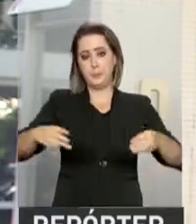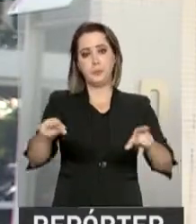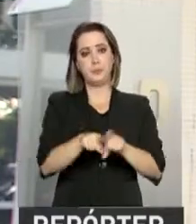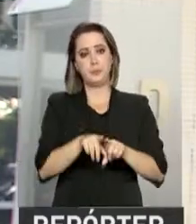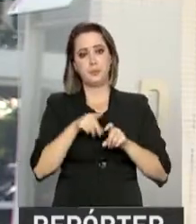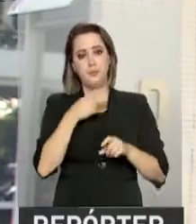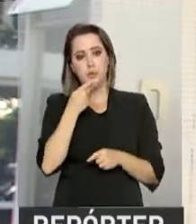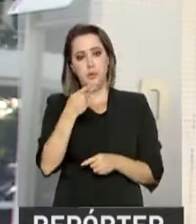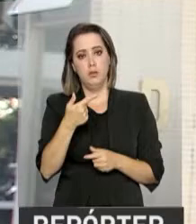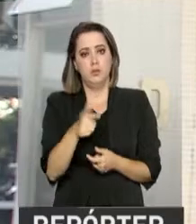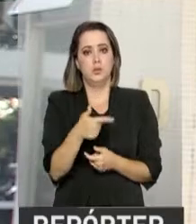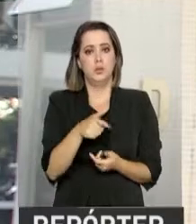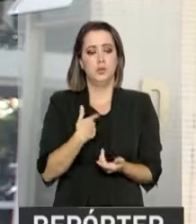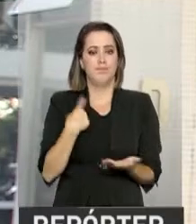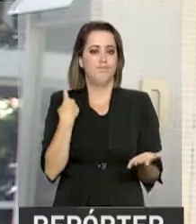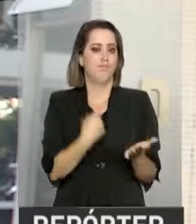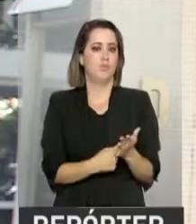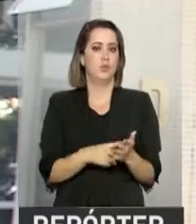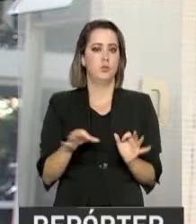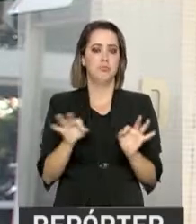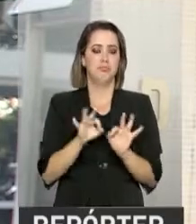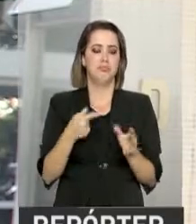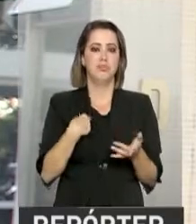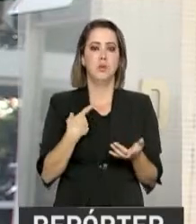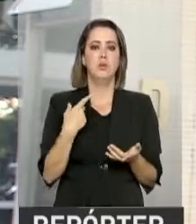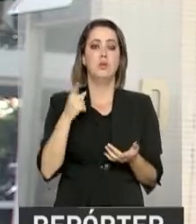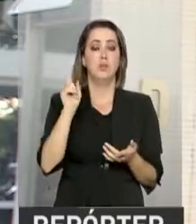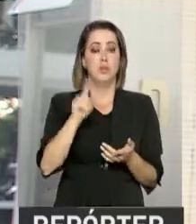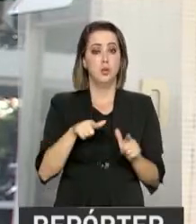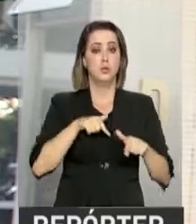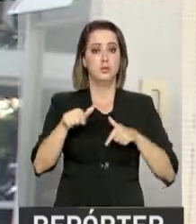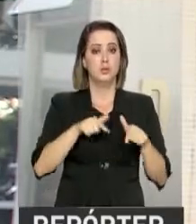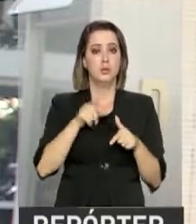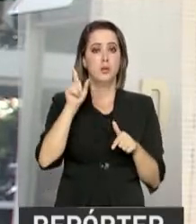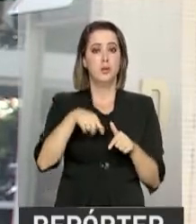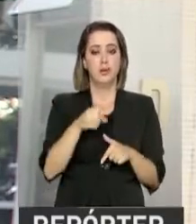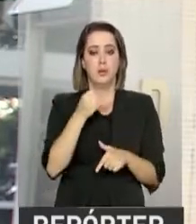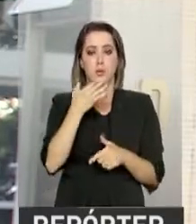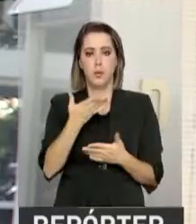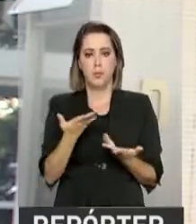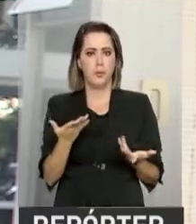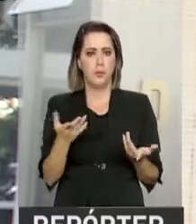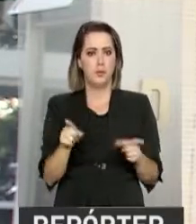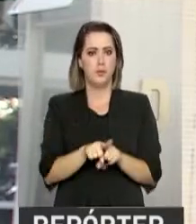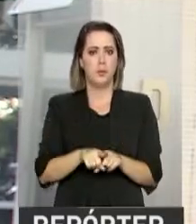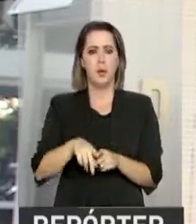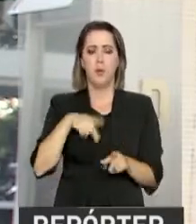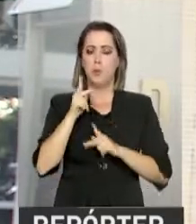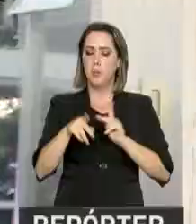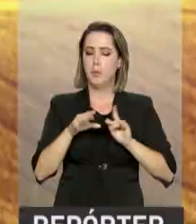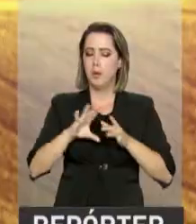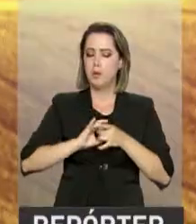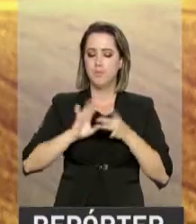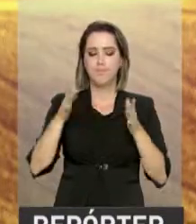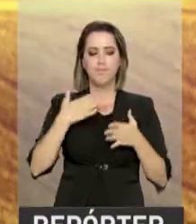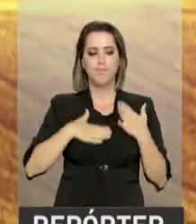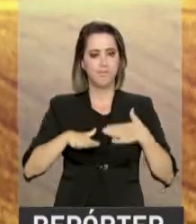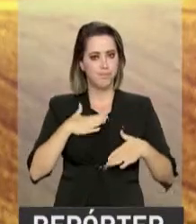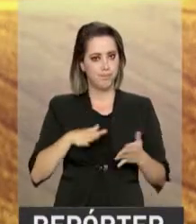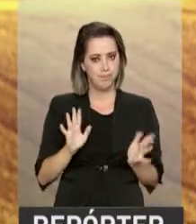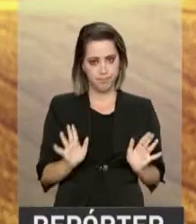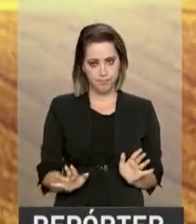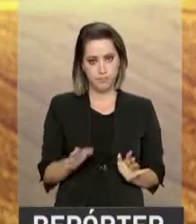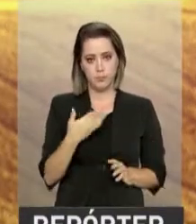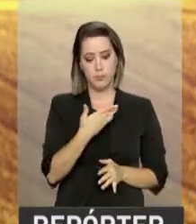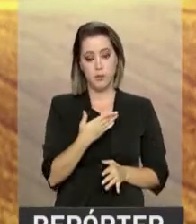e garantiu que o sistema de fiscalização brasileiro é eficiente e robusto. Por isso, a população não precisa se preocupar. O que nós